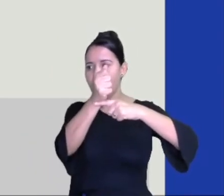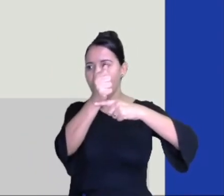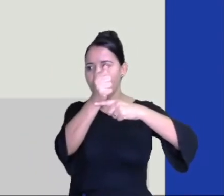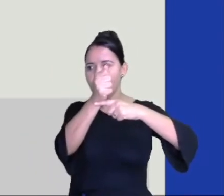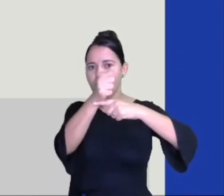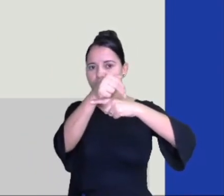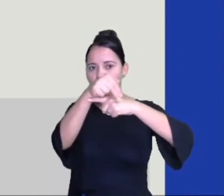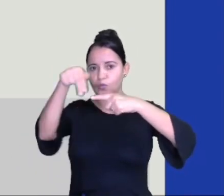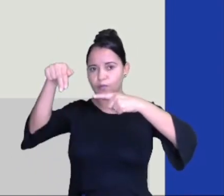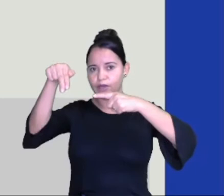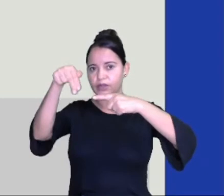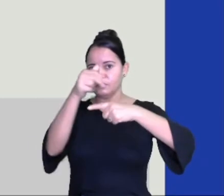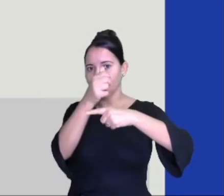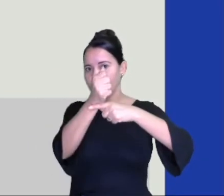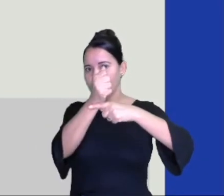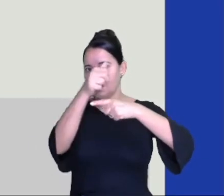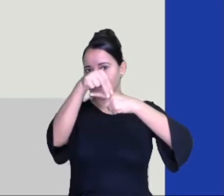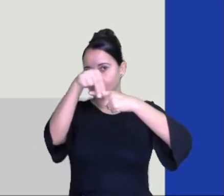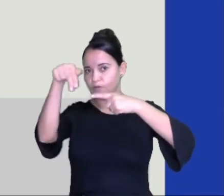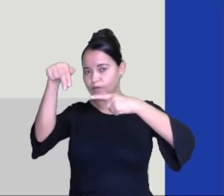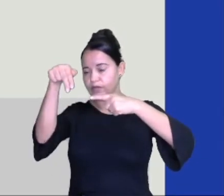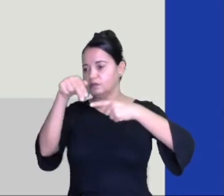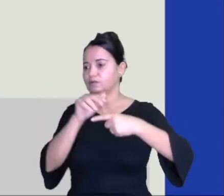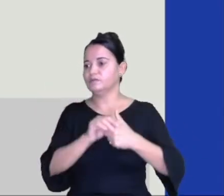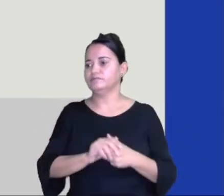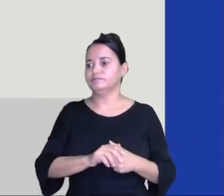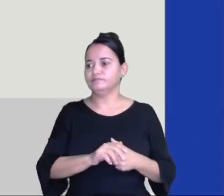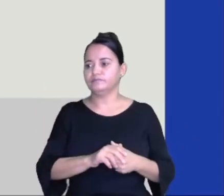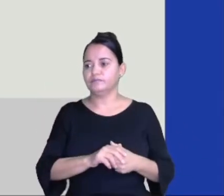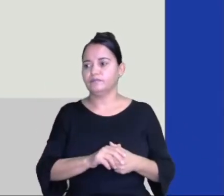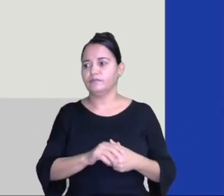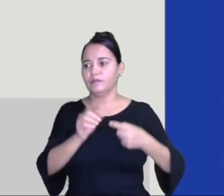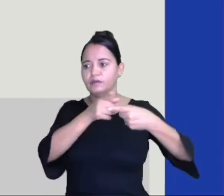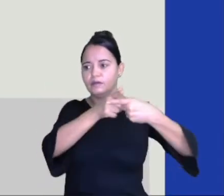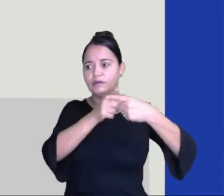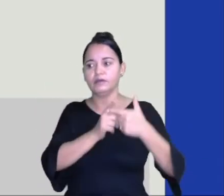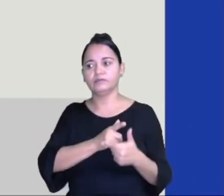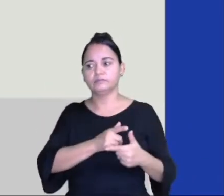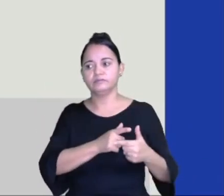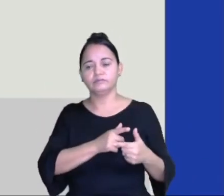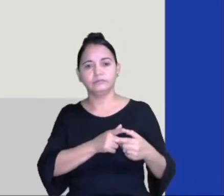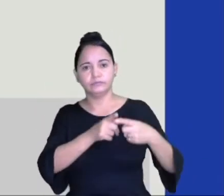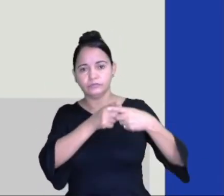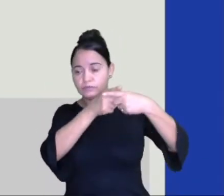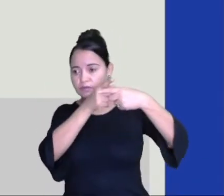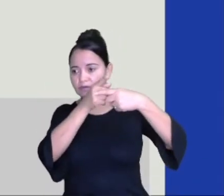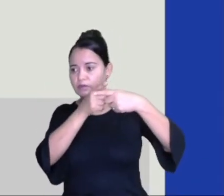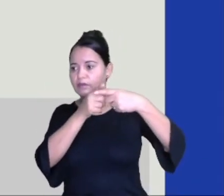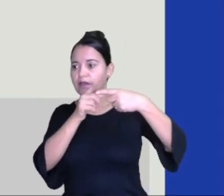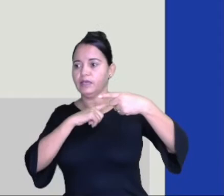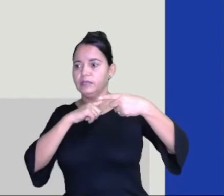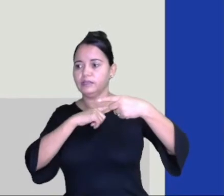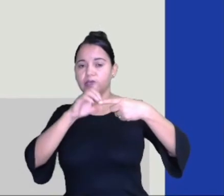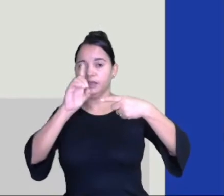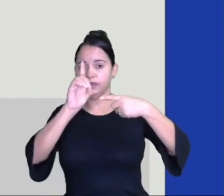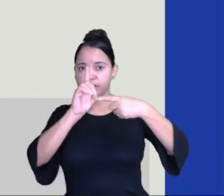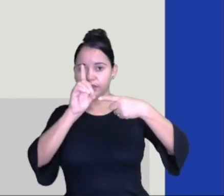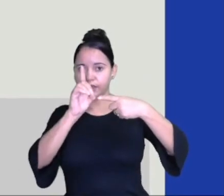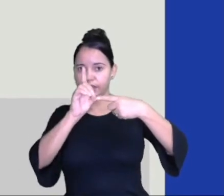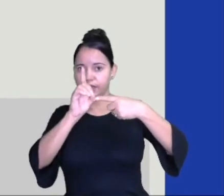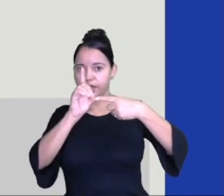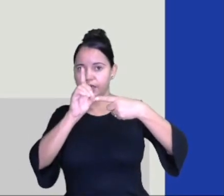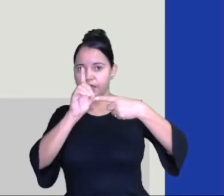o dividendo, tá? Lá da nossa divisão. O B, que é o denominador, vai ser